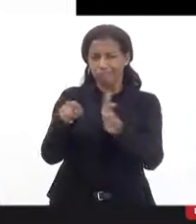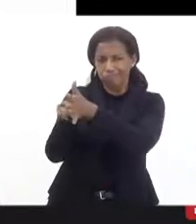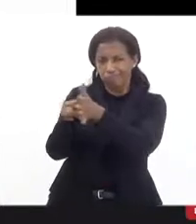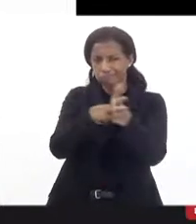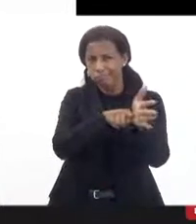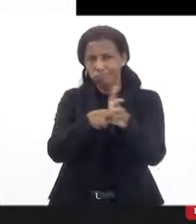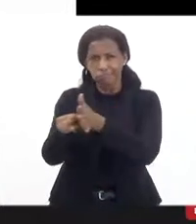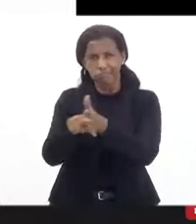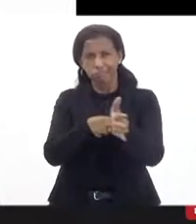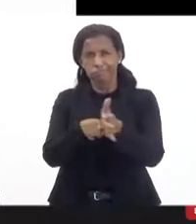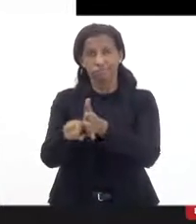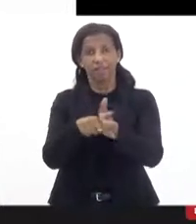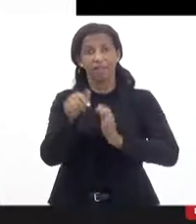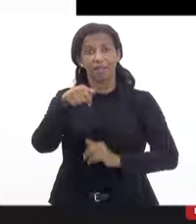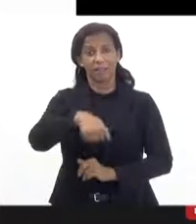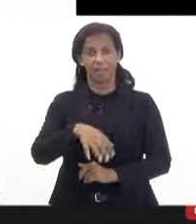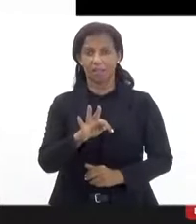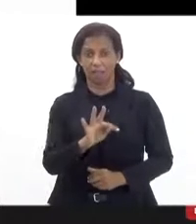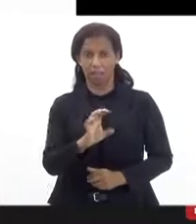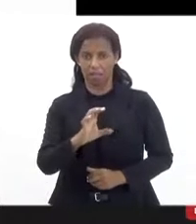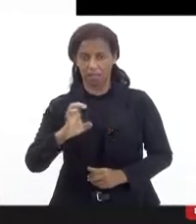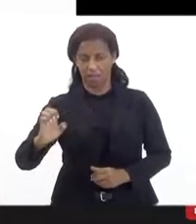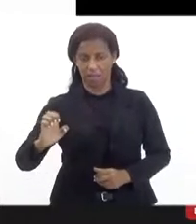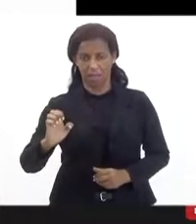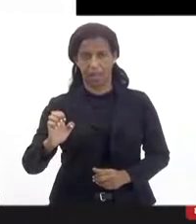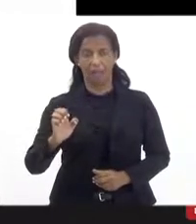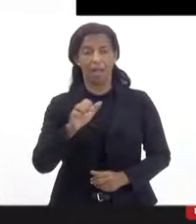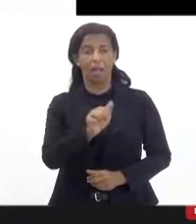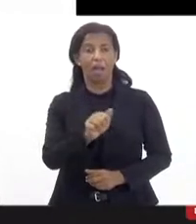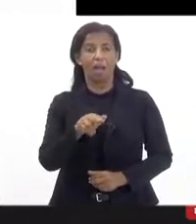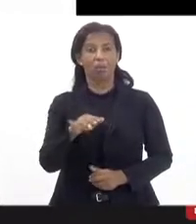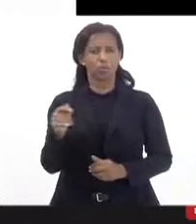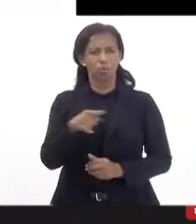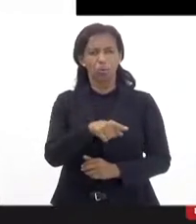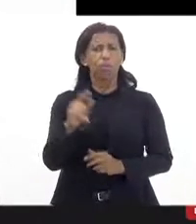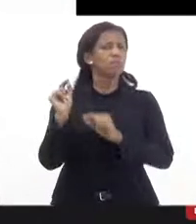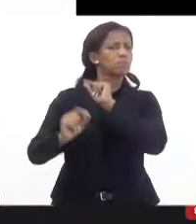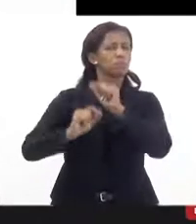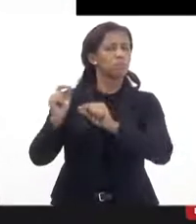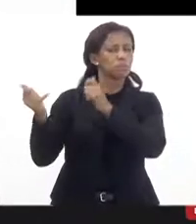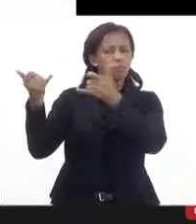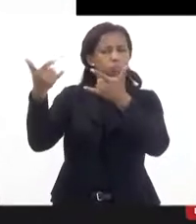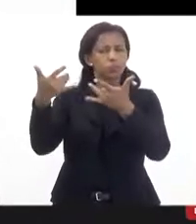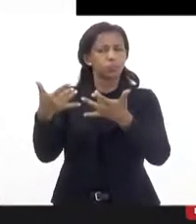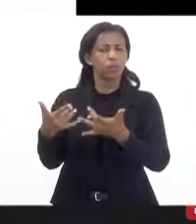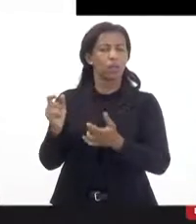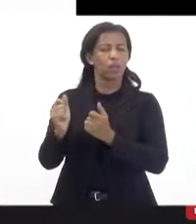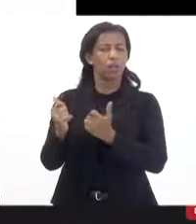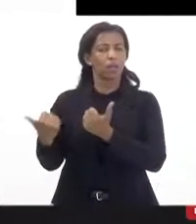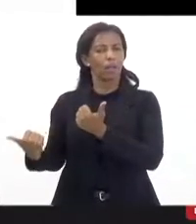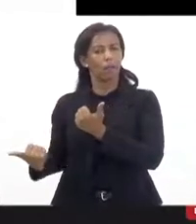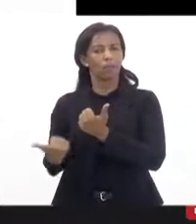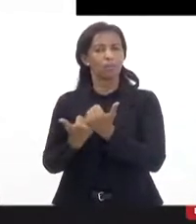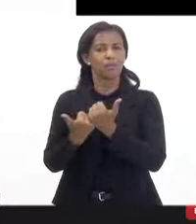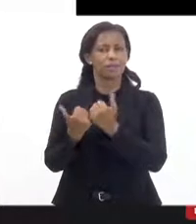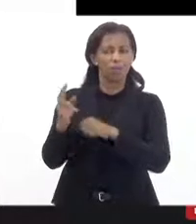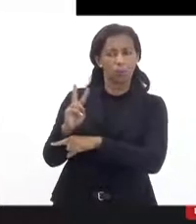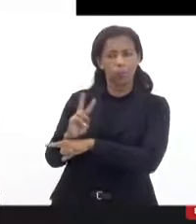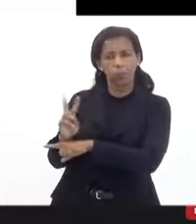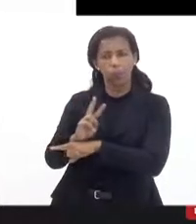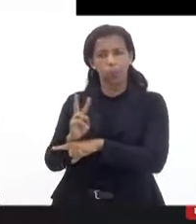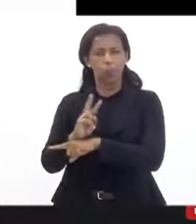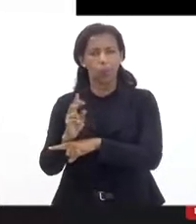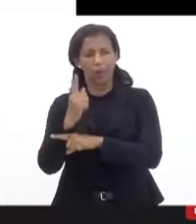aqui, no Tribunal de Contas, a auditoria ela tem a finalidade de auxiliar na prestação de contas de governo